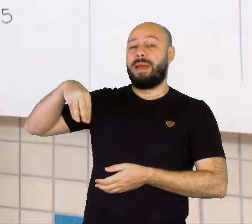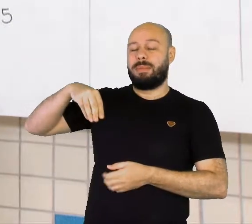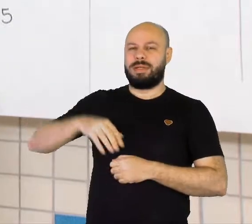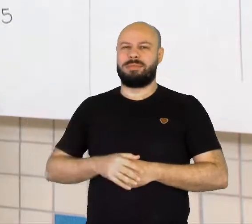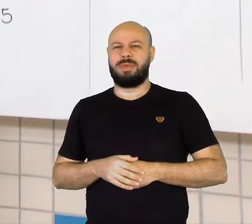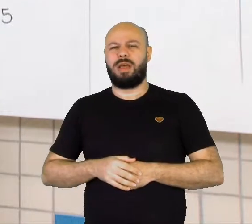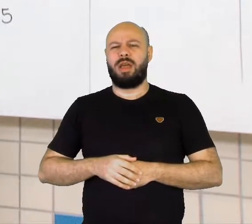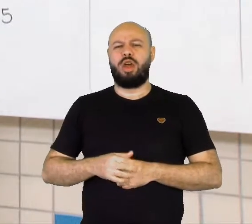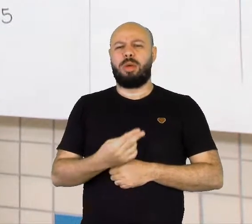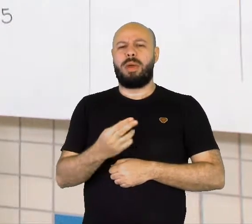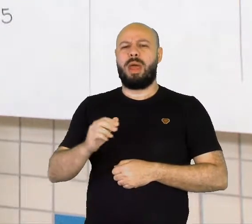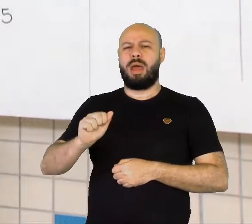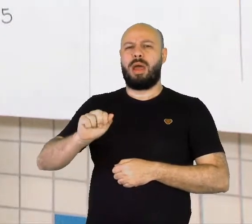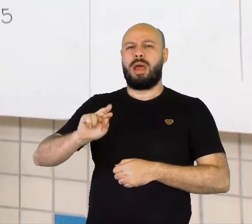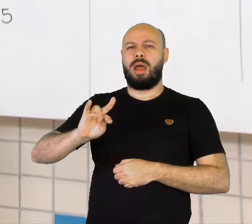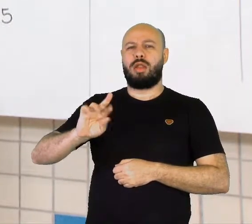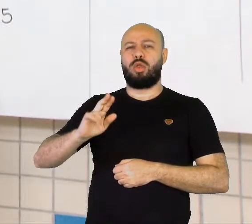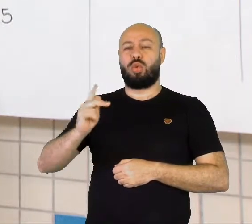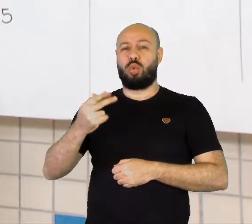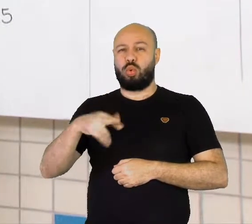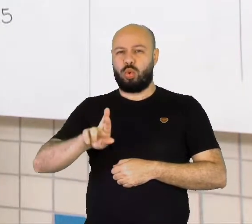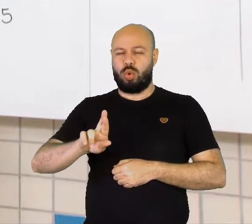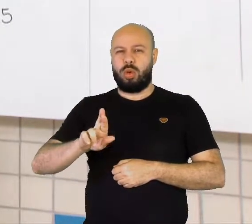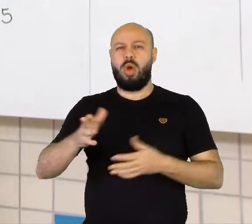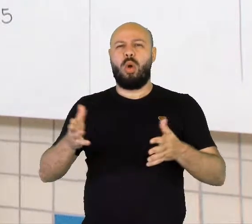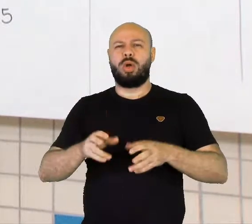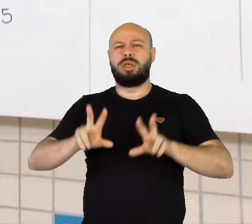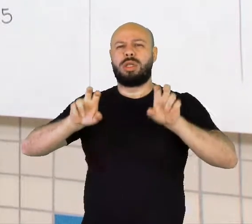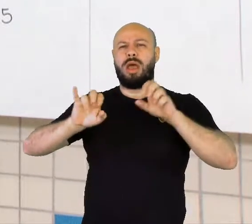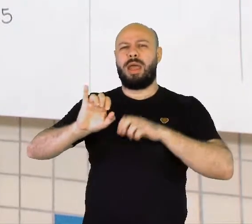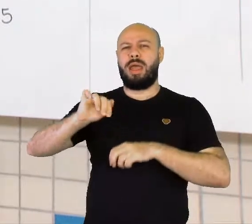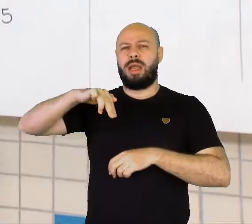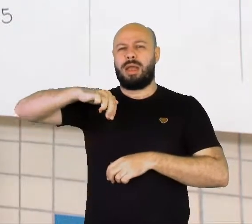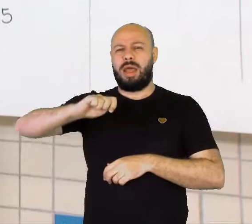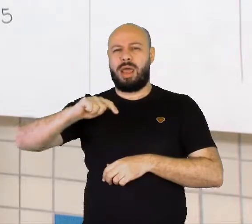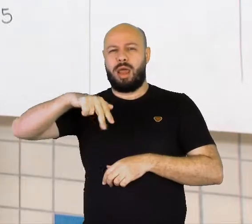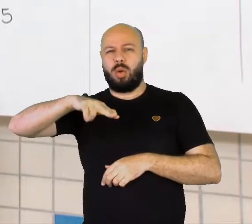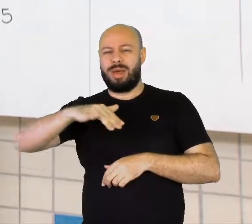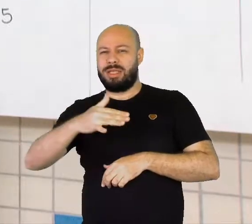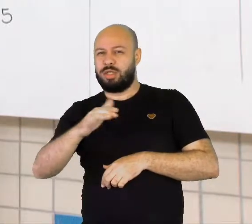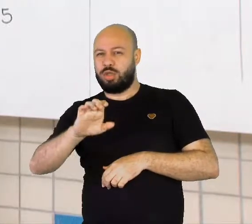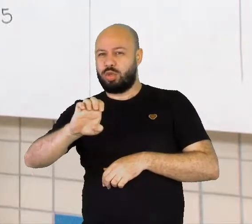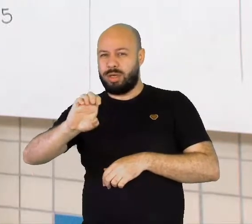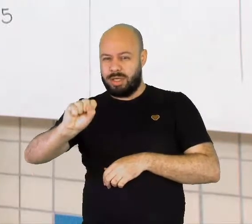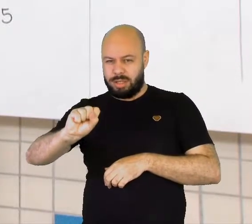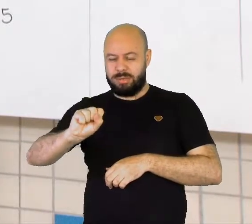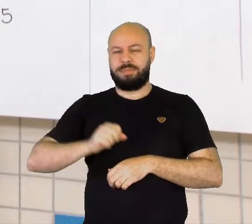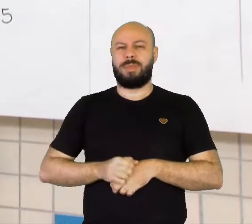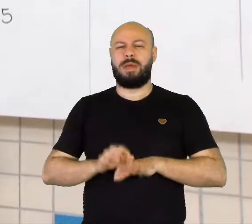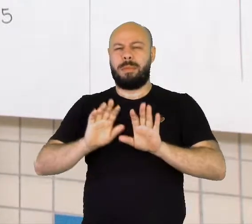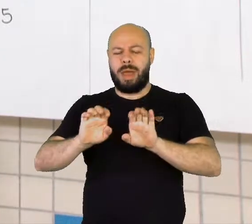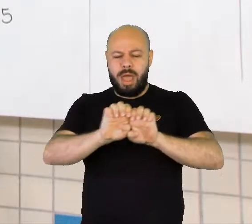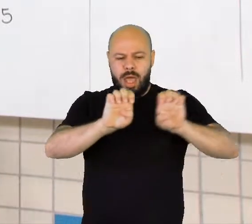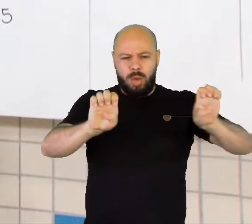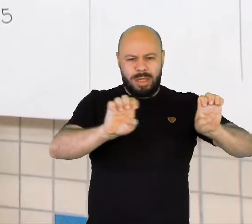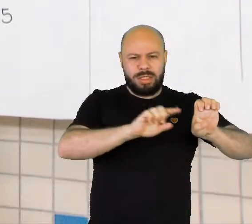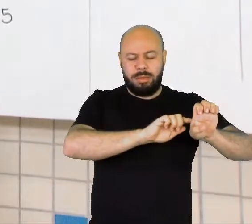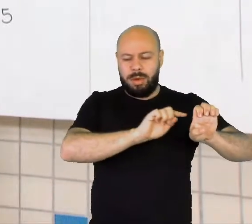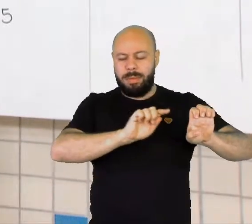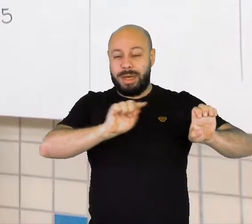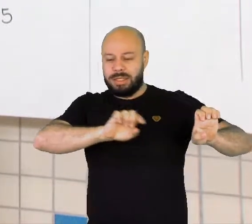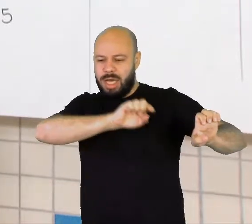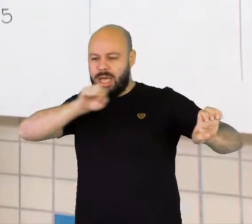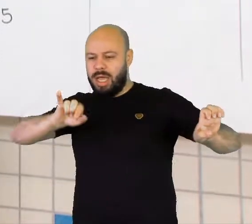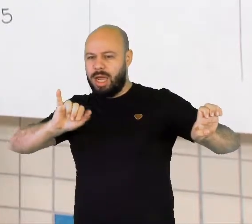vai comentar hoje sobre as inequações. Assim como as equações, pessoal, as inequações são